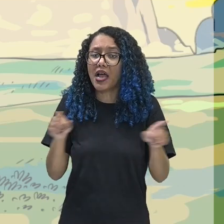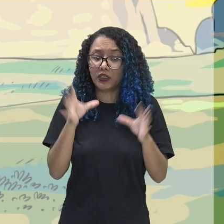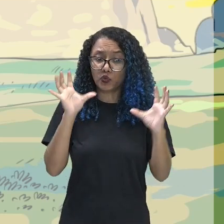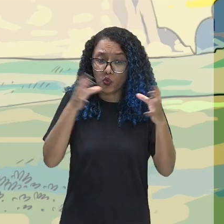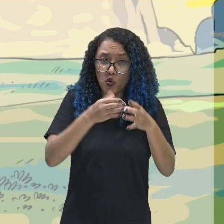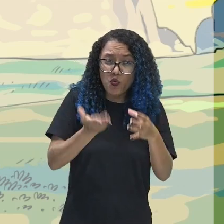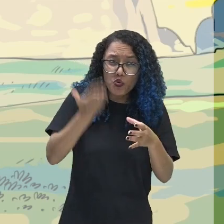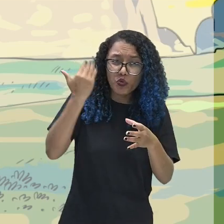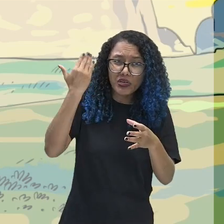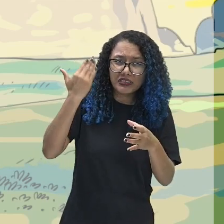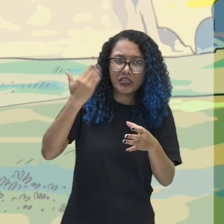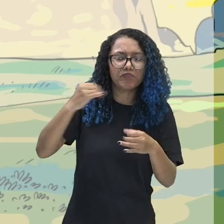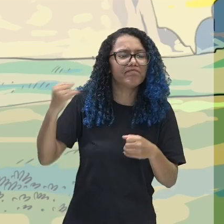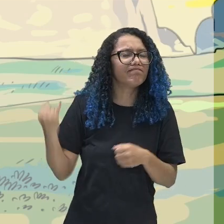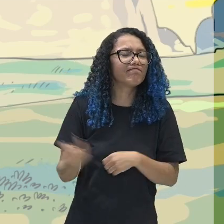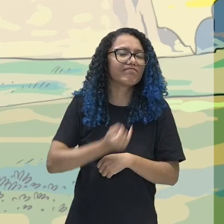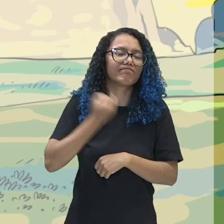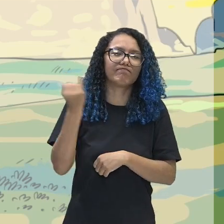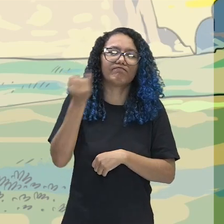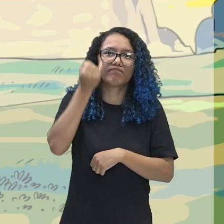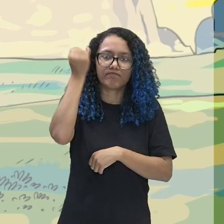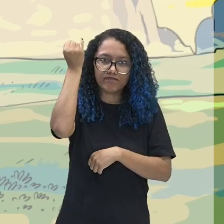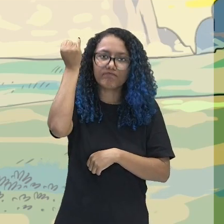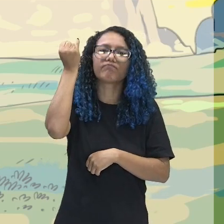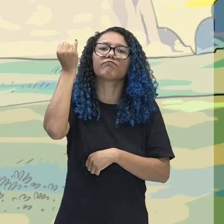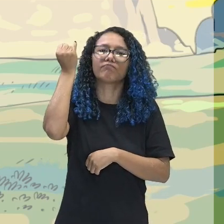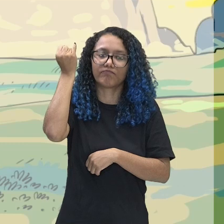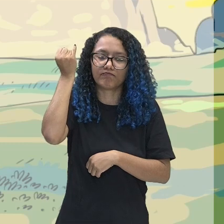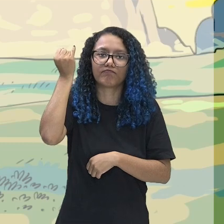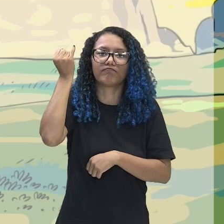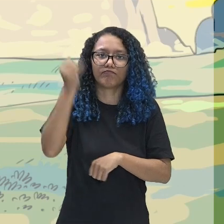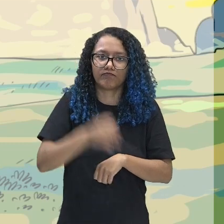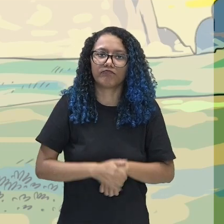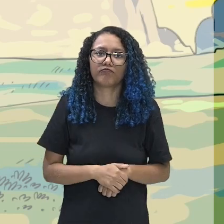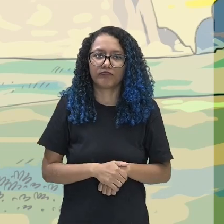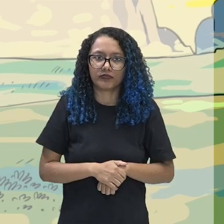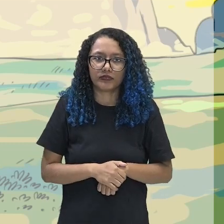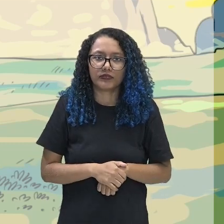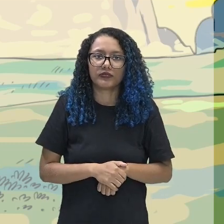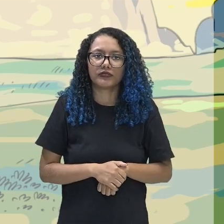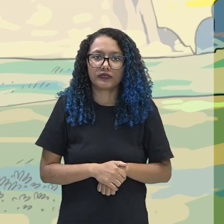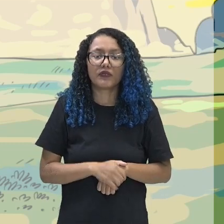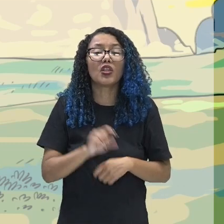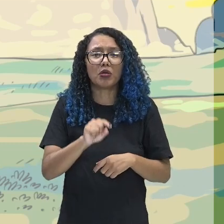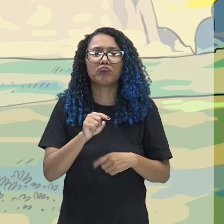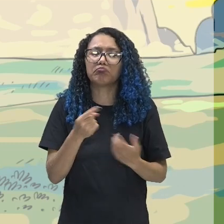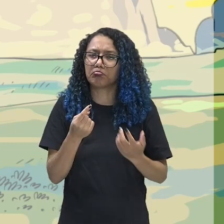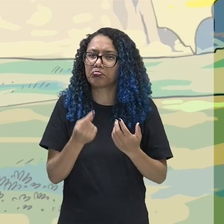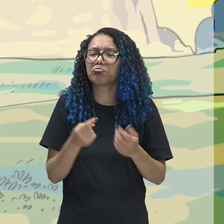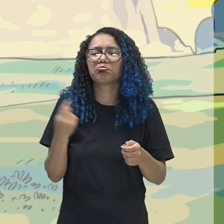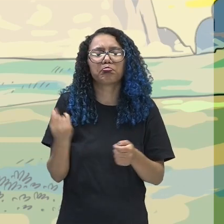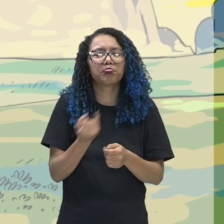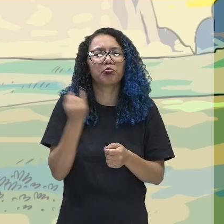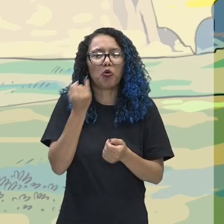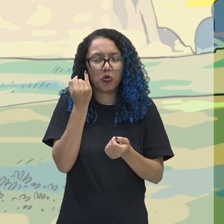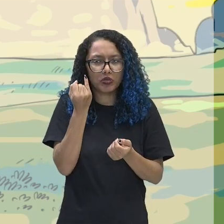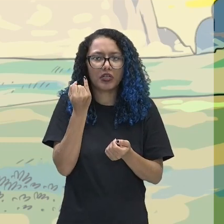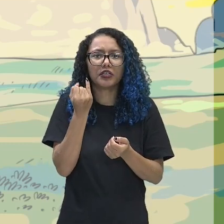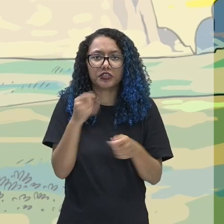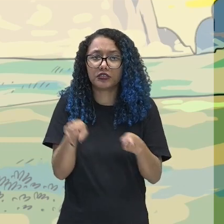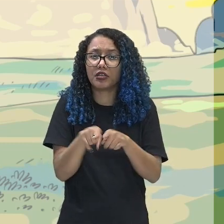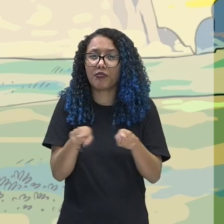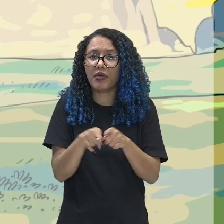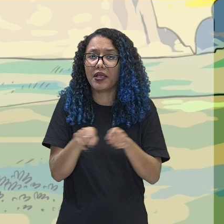foi revolucionário, gente. Inclusive, ele foi fundamental para o desenvolvimento de outras